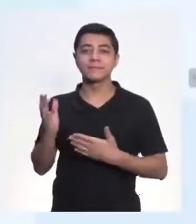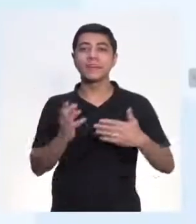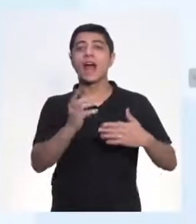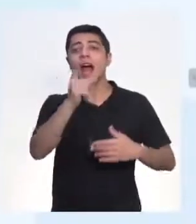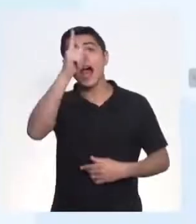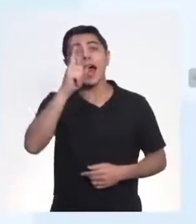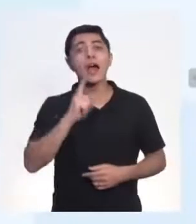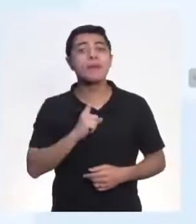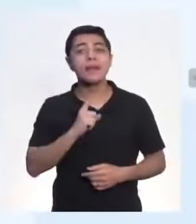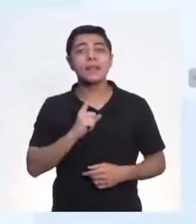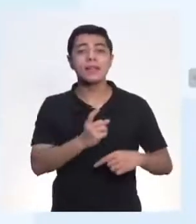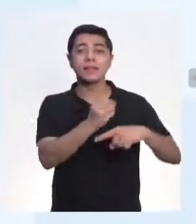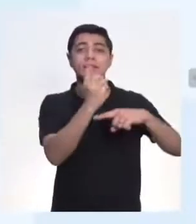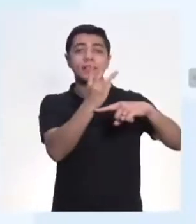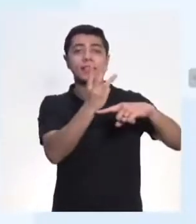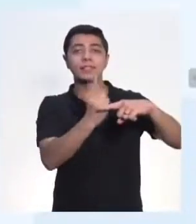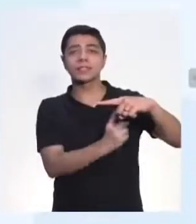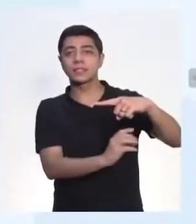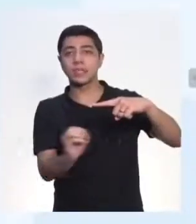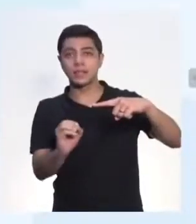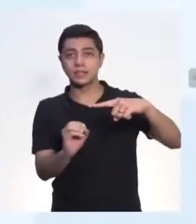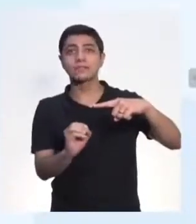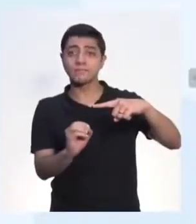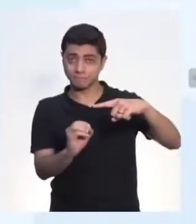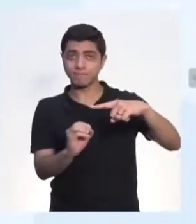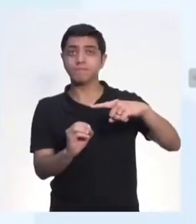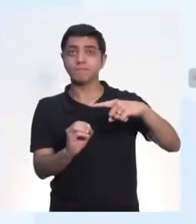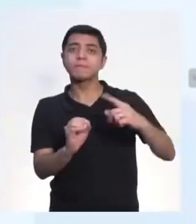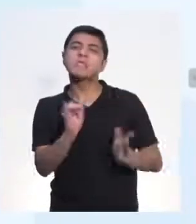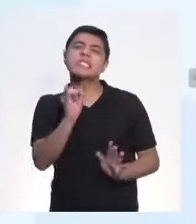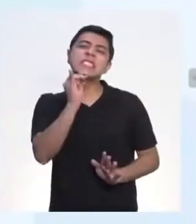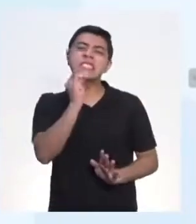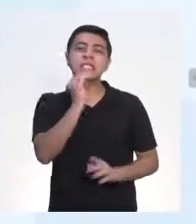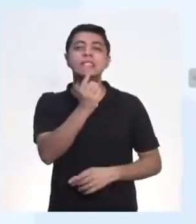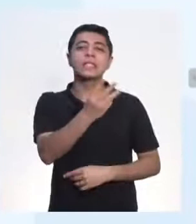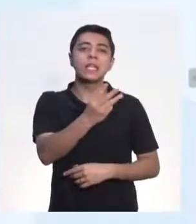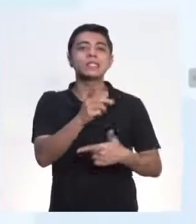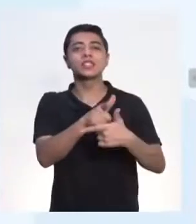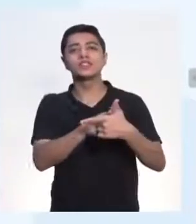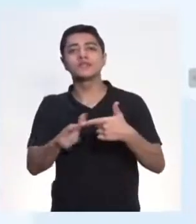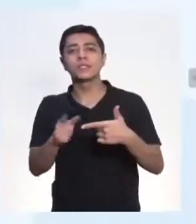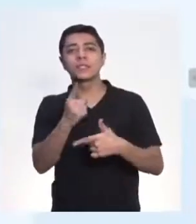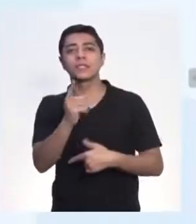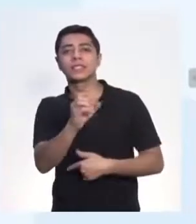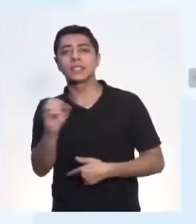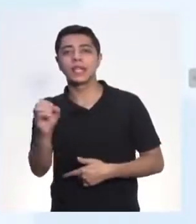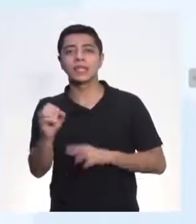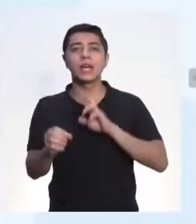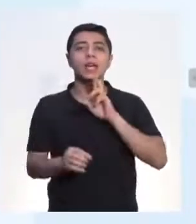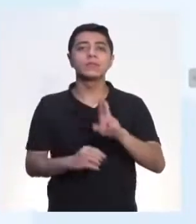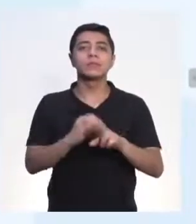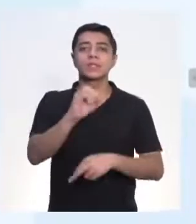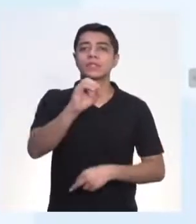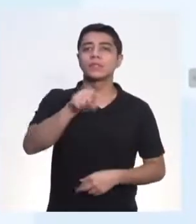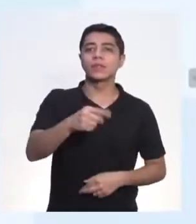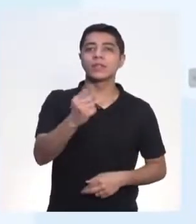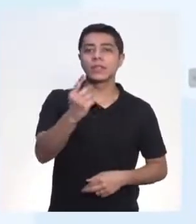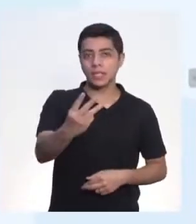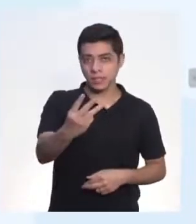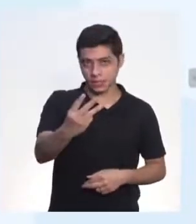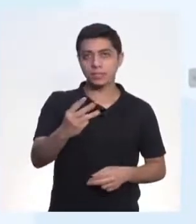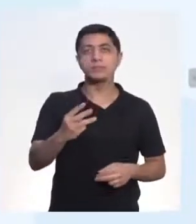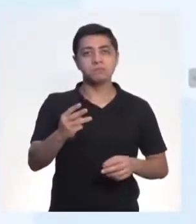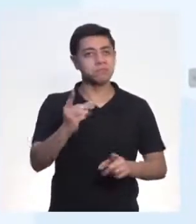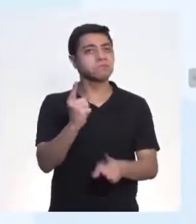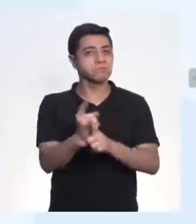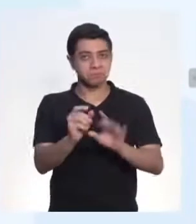total, certo? Se eu dividir 13 por 100, eu chego no 0,13, que são os 13